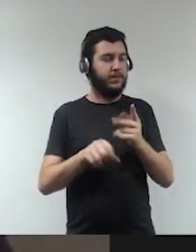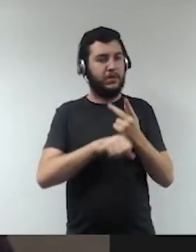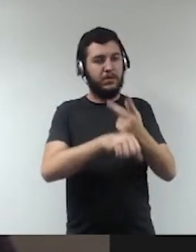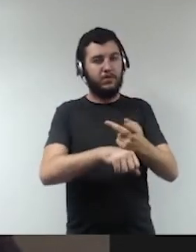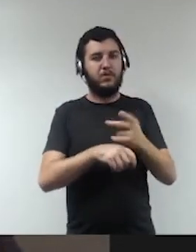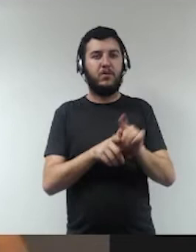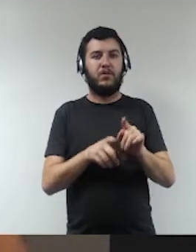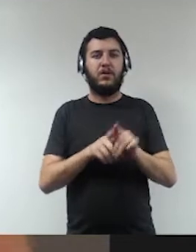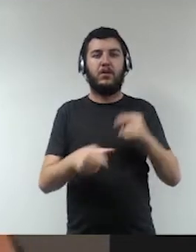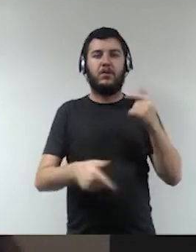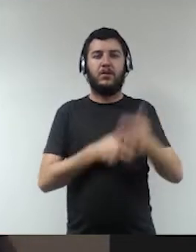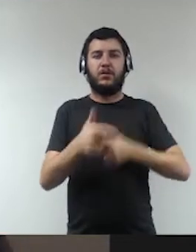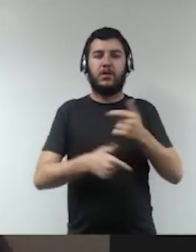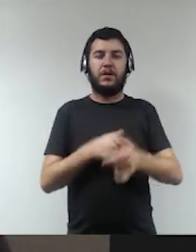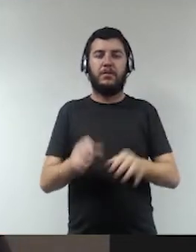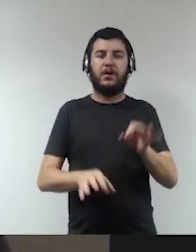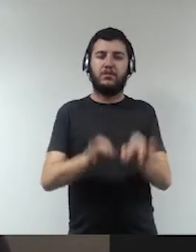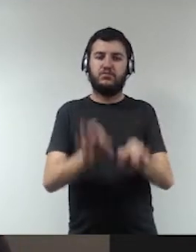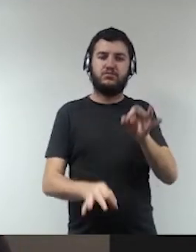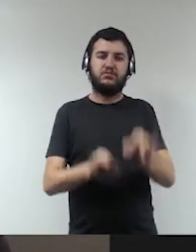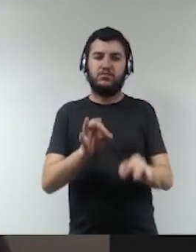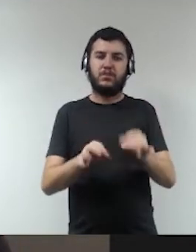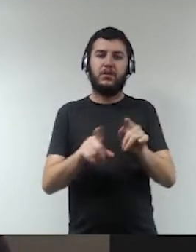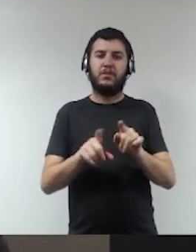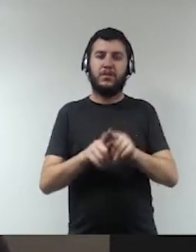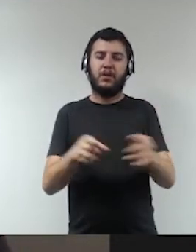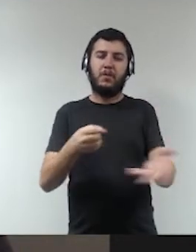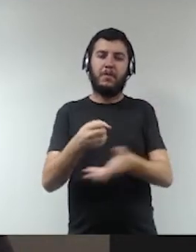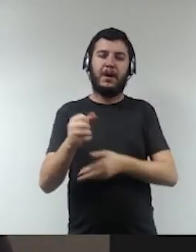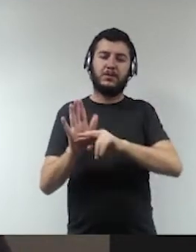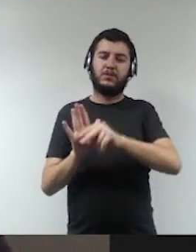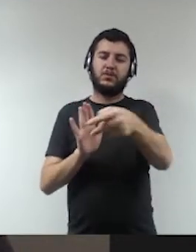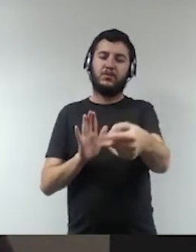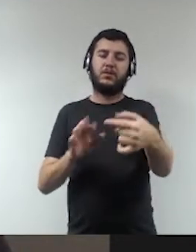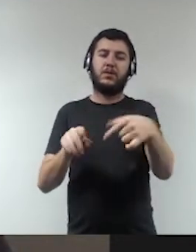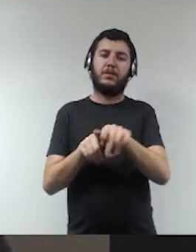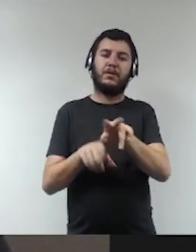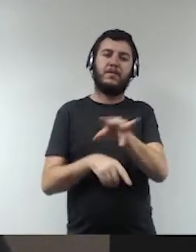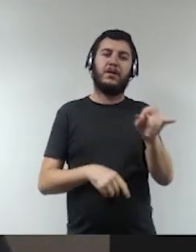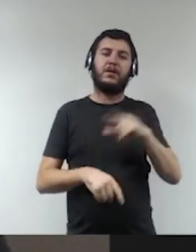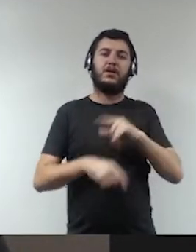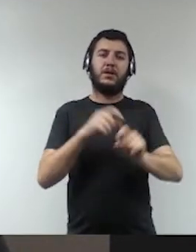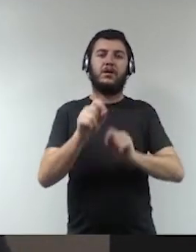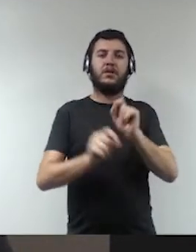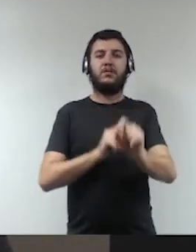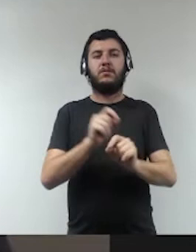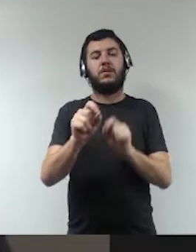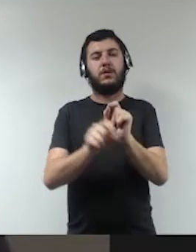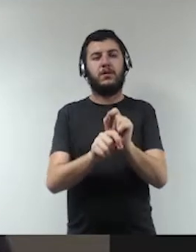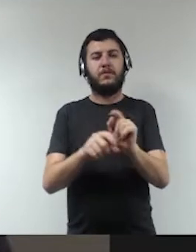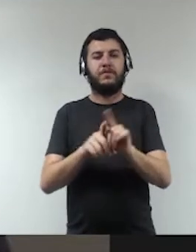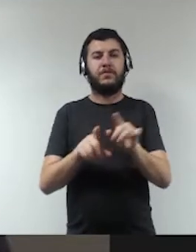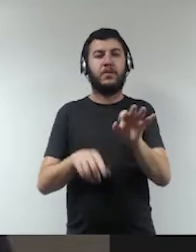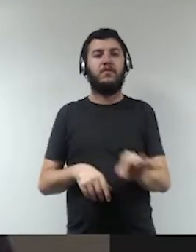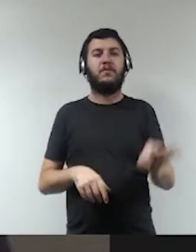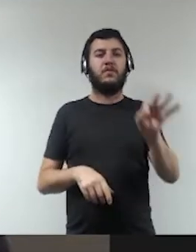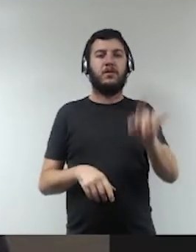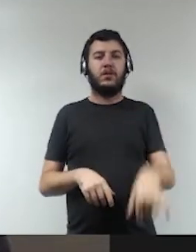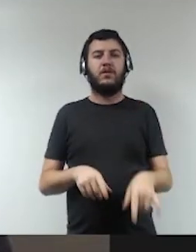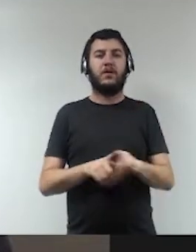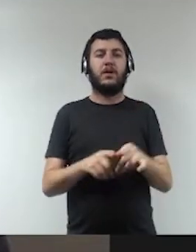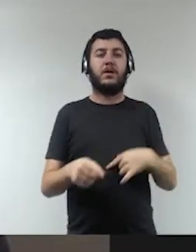atividade judicante com base no consequencialismo, tem também por função coibir